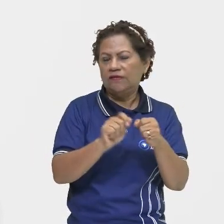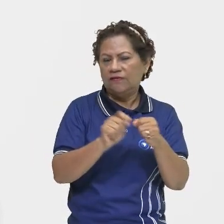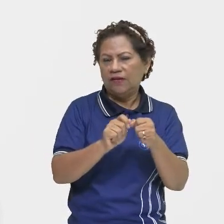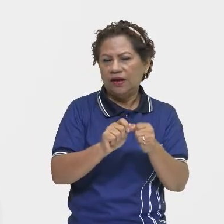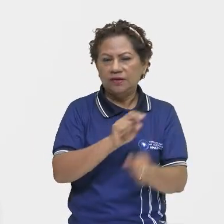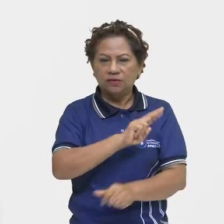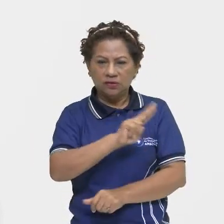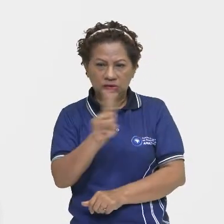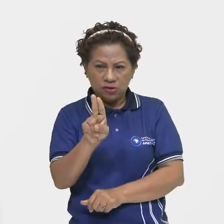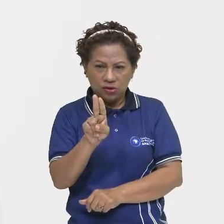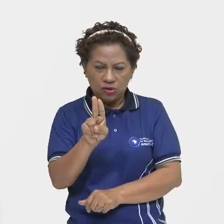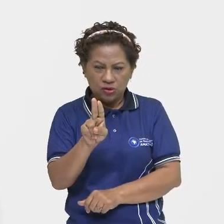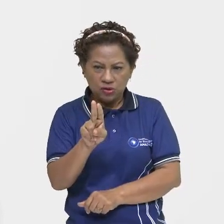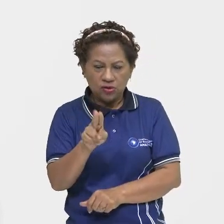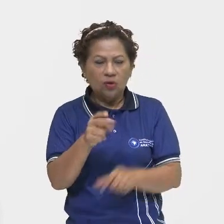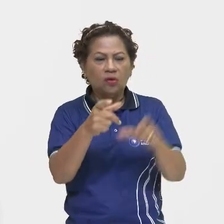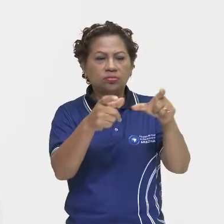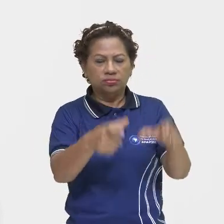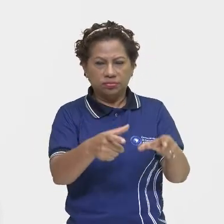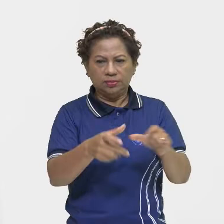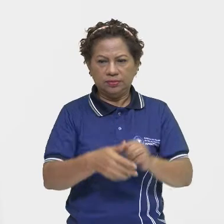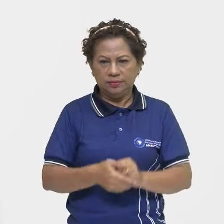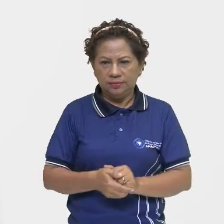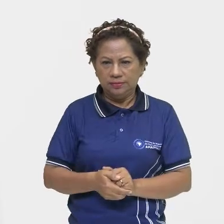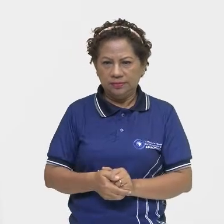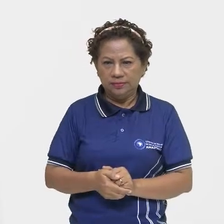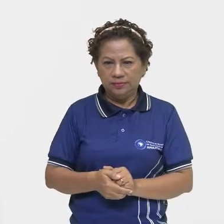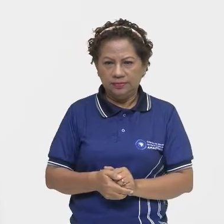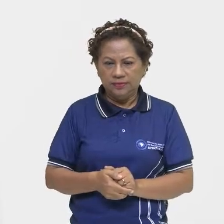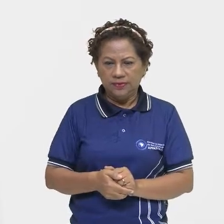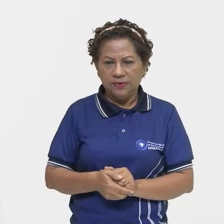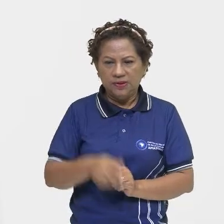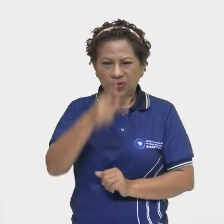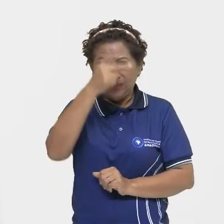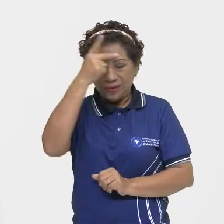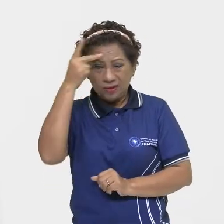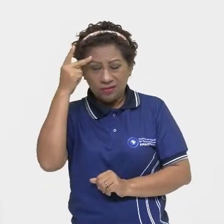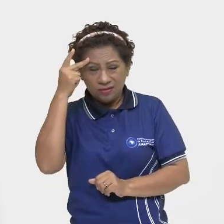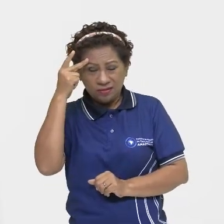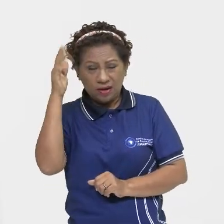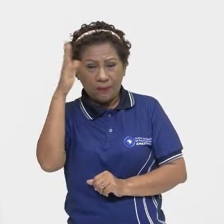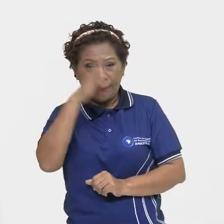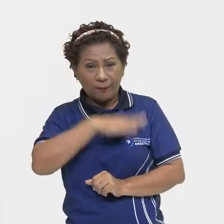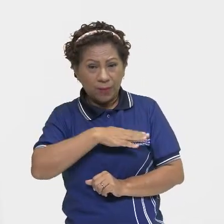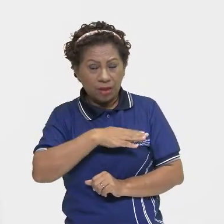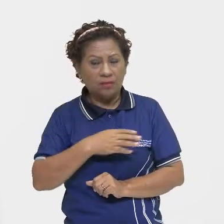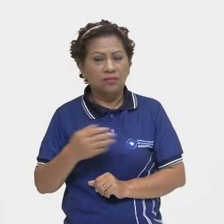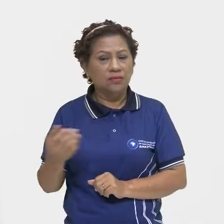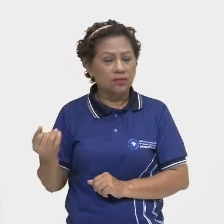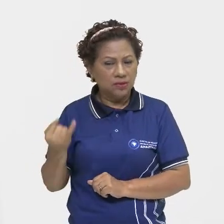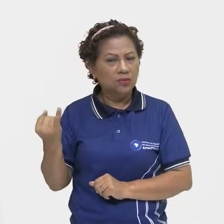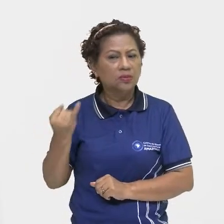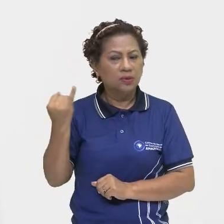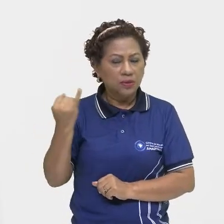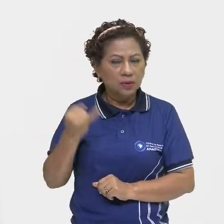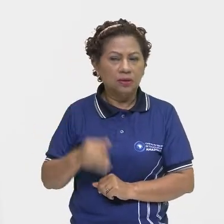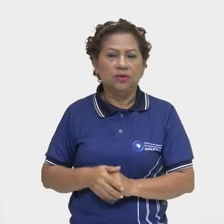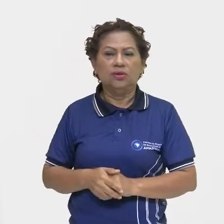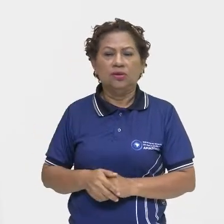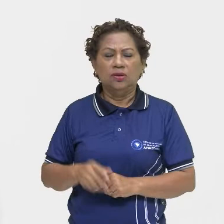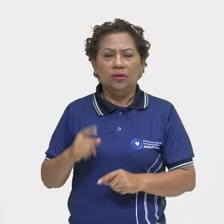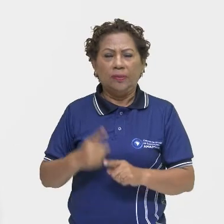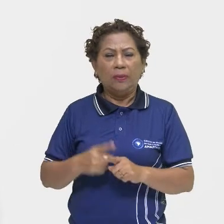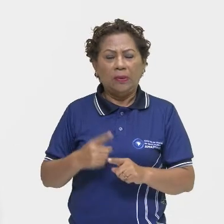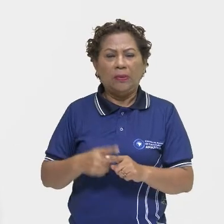local. É considerado um ato de vandalismo, muito importante, hein? Pois na grande maioria